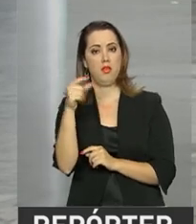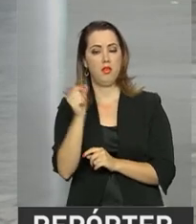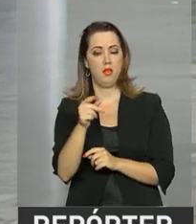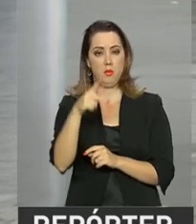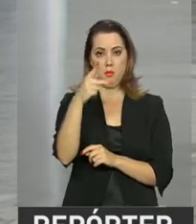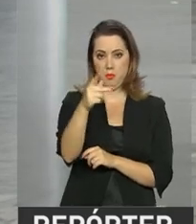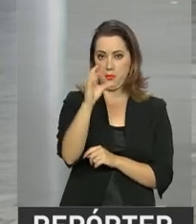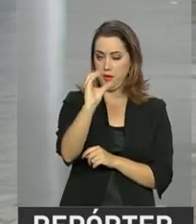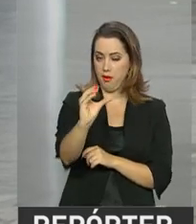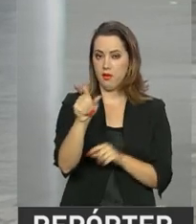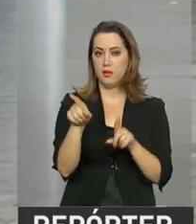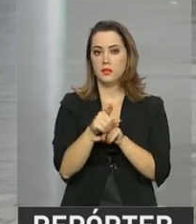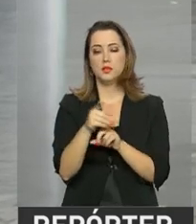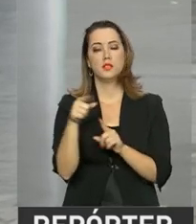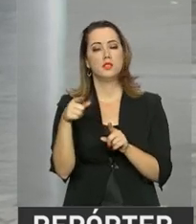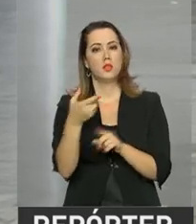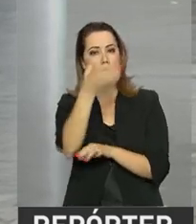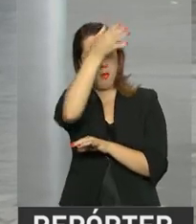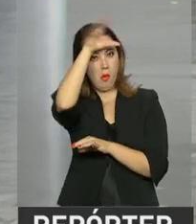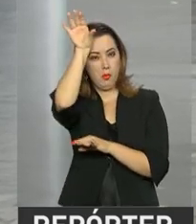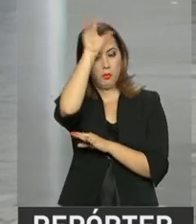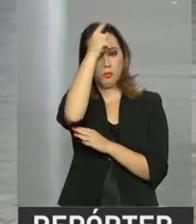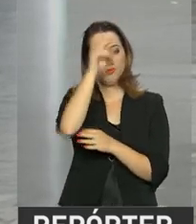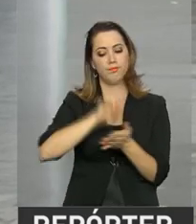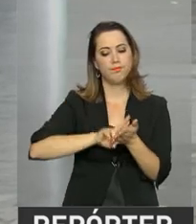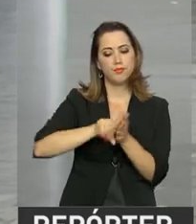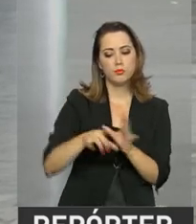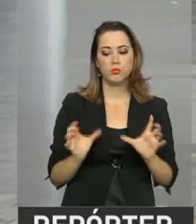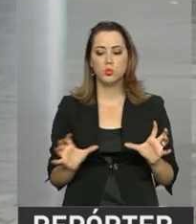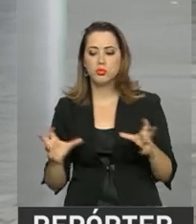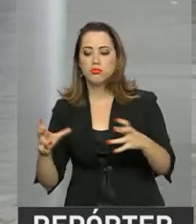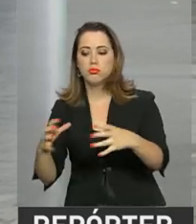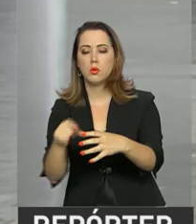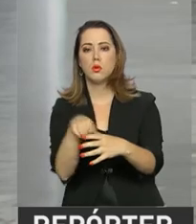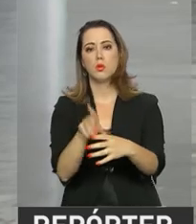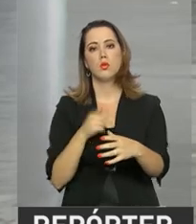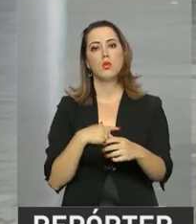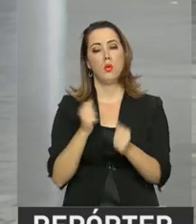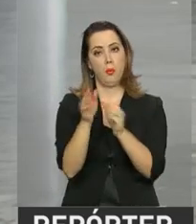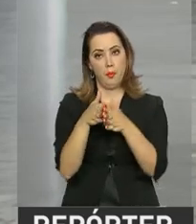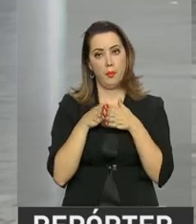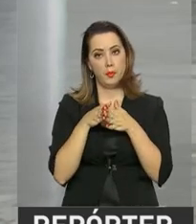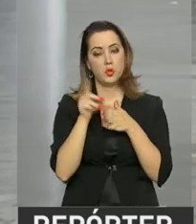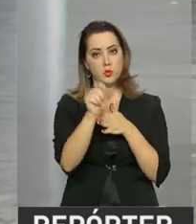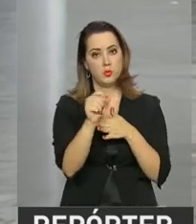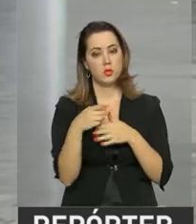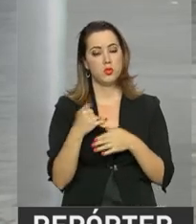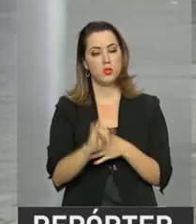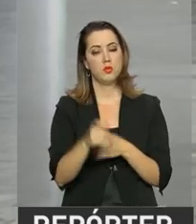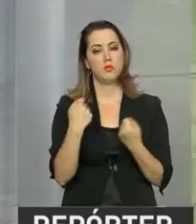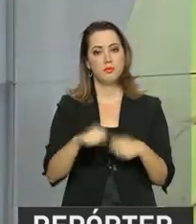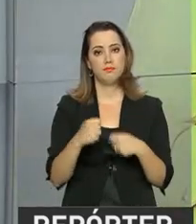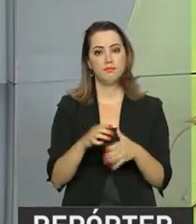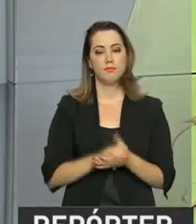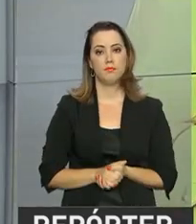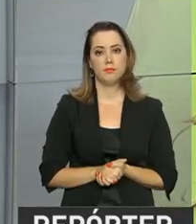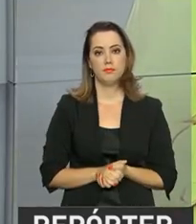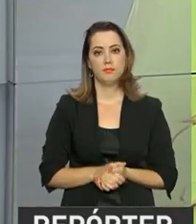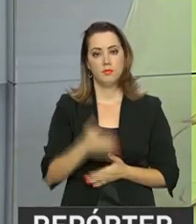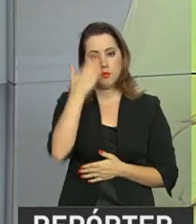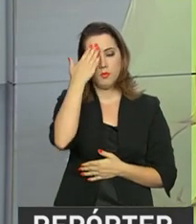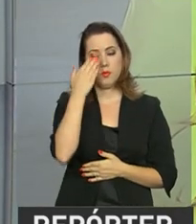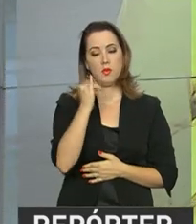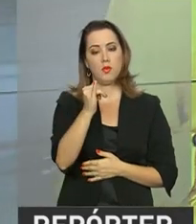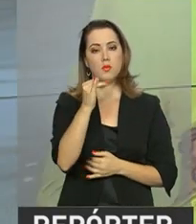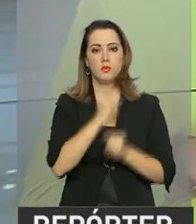Estados em troca os governadores podem solicitar a presença da força quando acharem é com você Leandro obrigado Taí